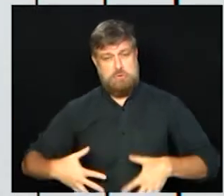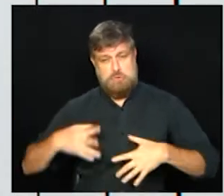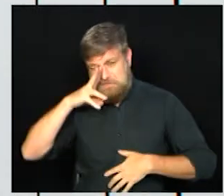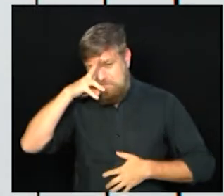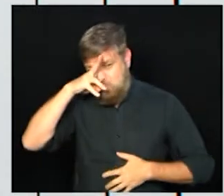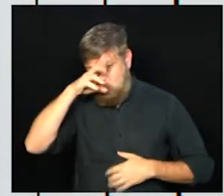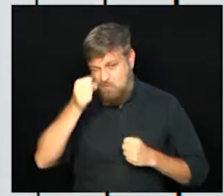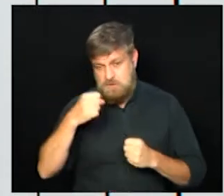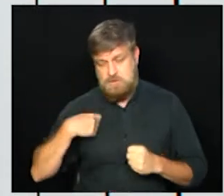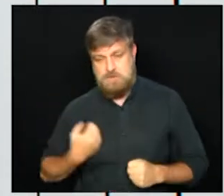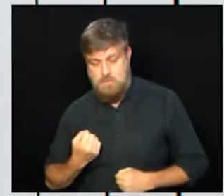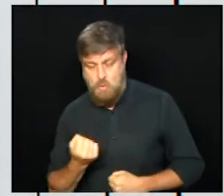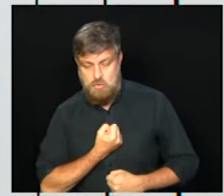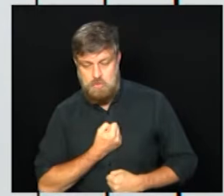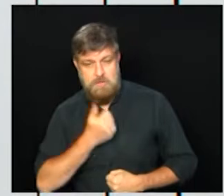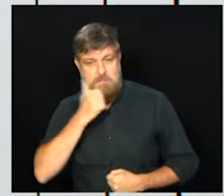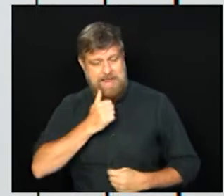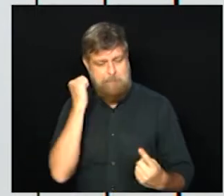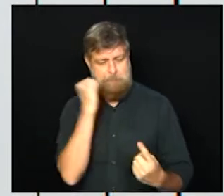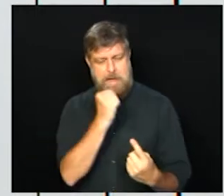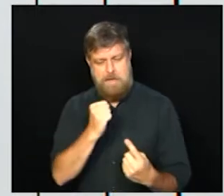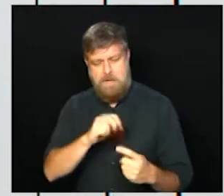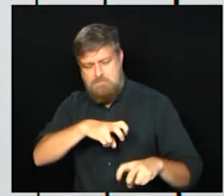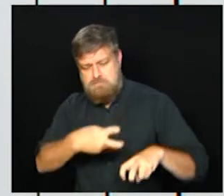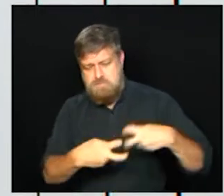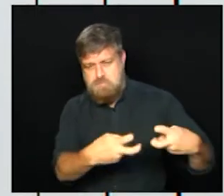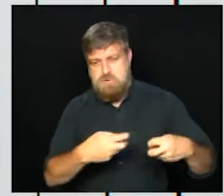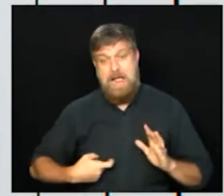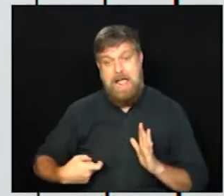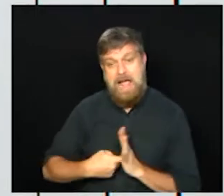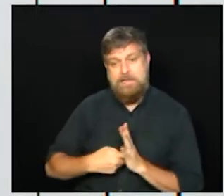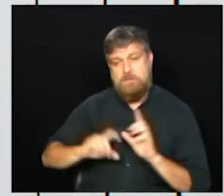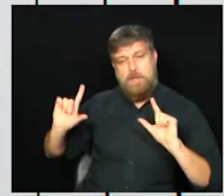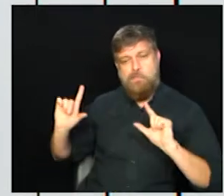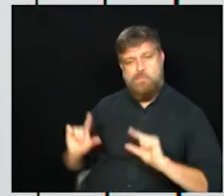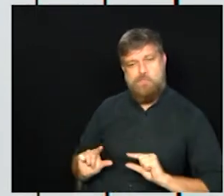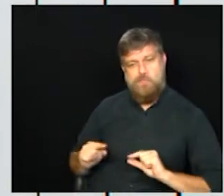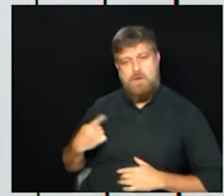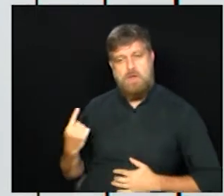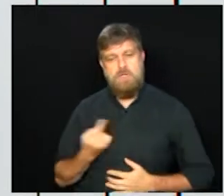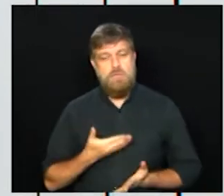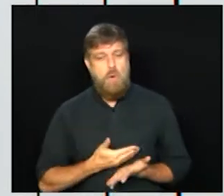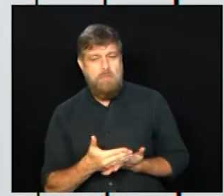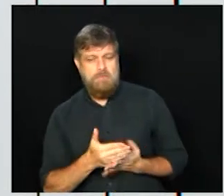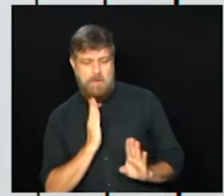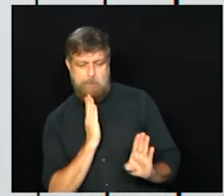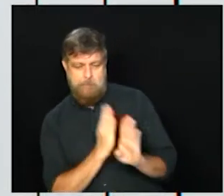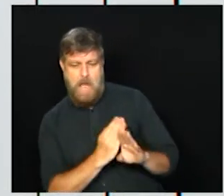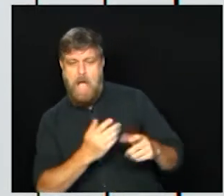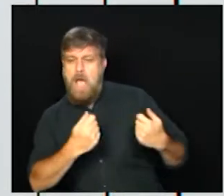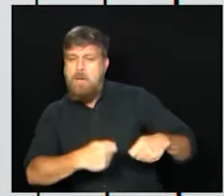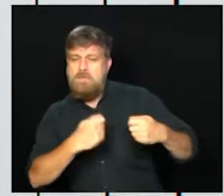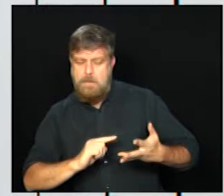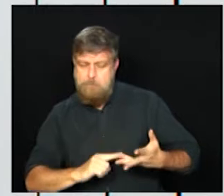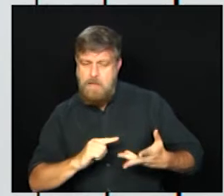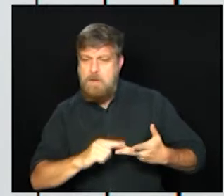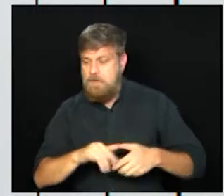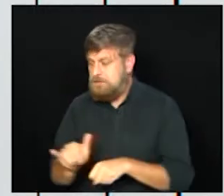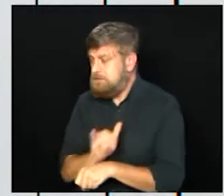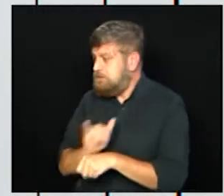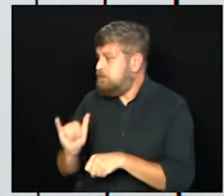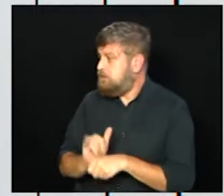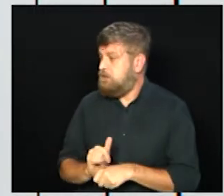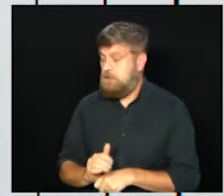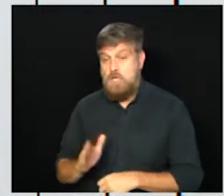número de feminicídios crescendo, o número de denúncias caindo, e aí a gente começou a identificar que era necessário a gente ter outras formas